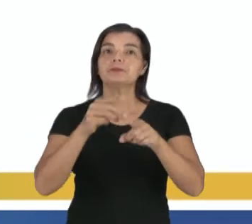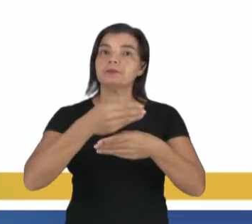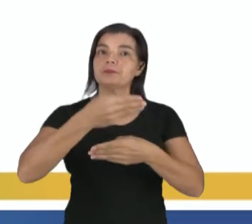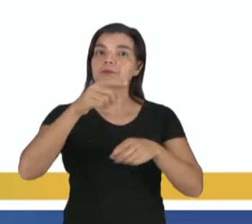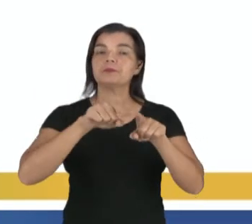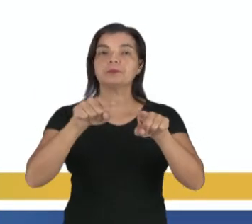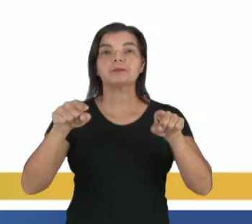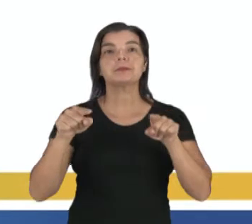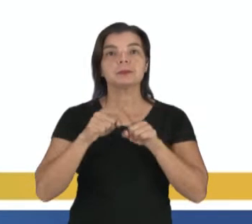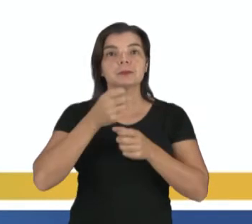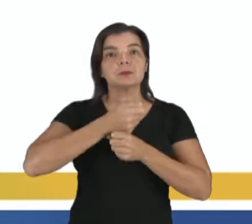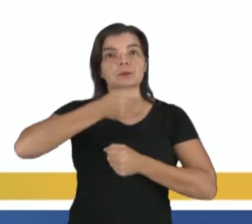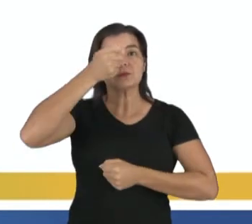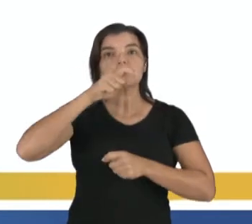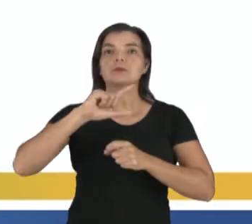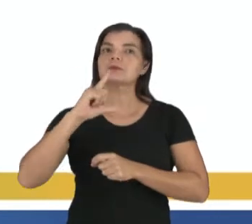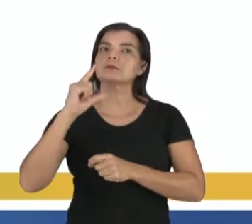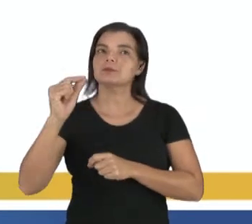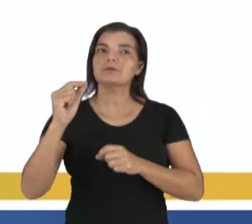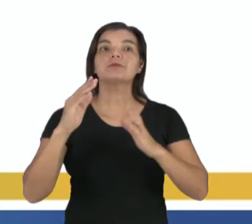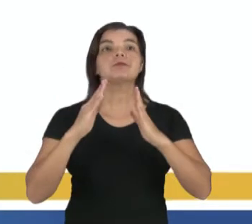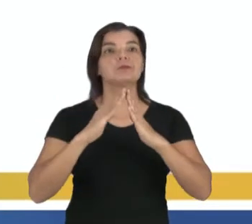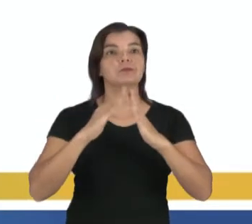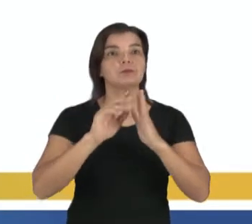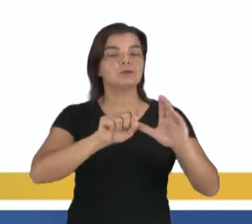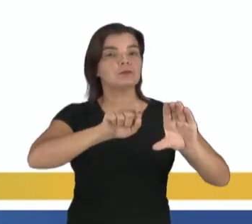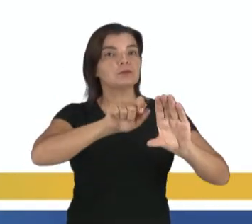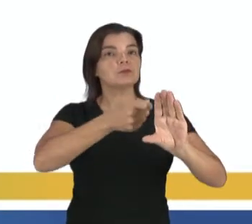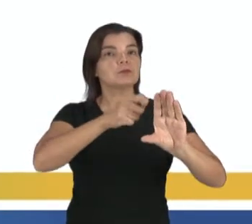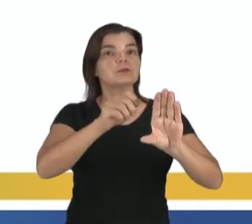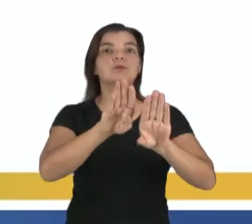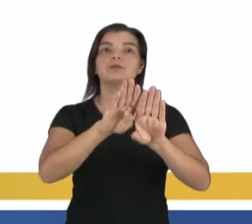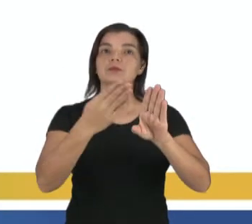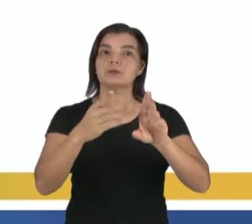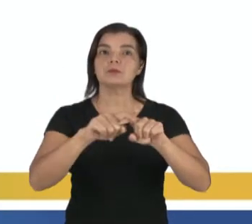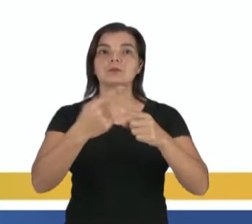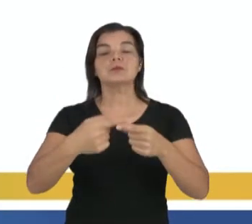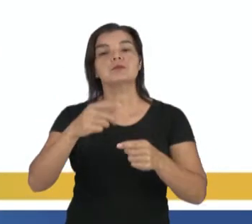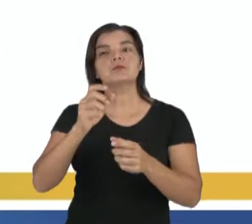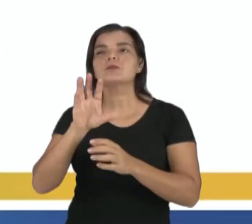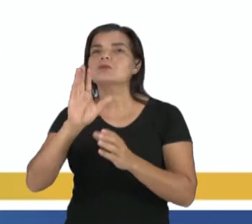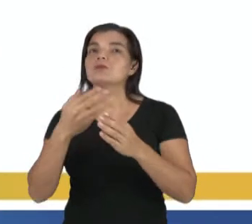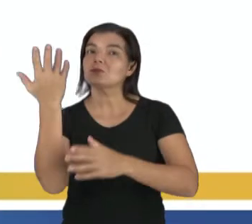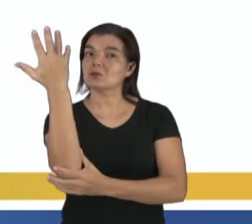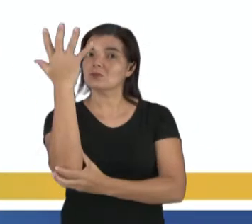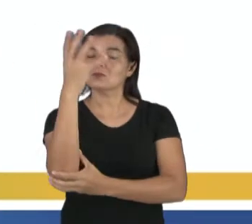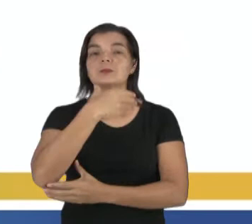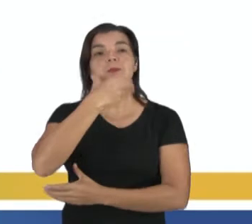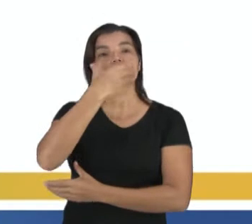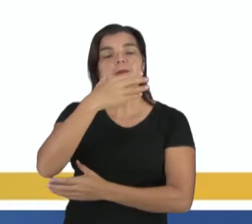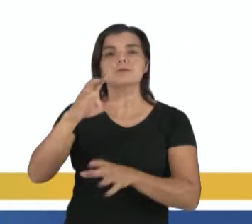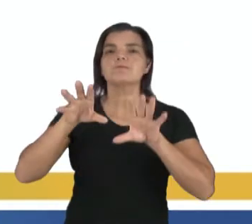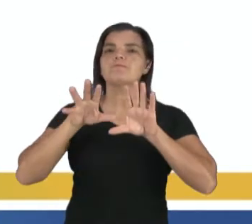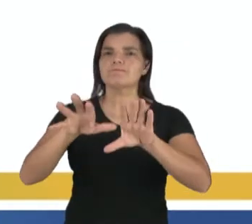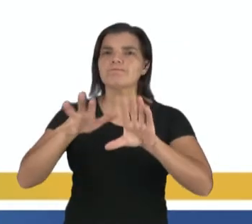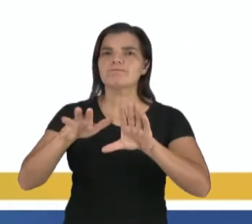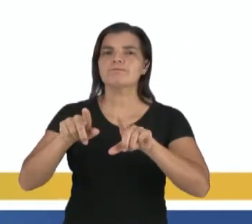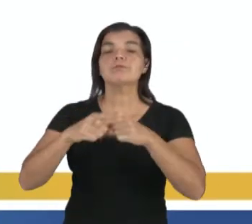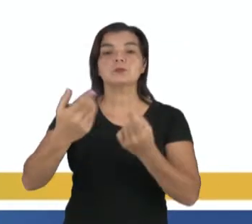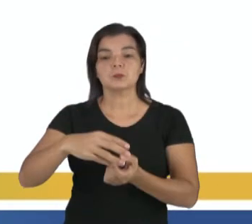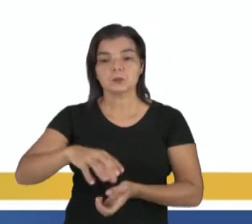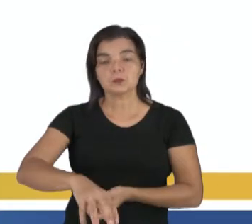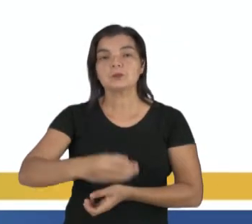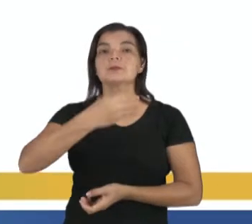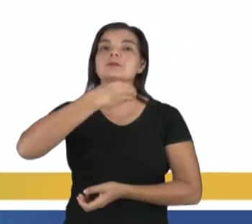e um guarda-chuva. Após sair de casa, trancou a porta, foi até a macieira no quintal, balançou a árvore, apanhou